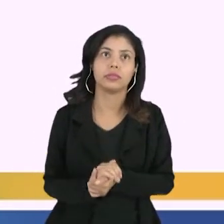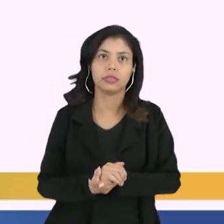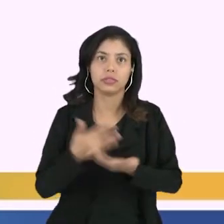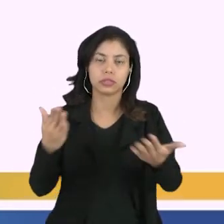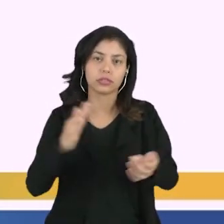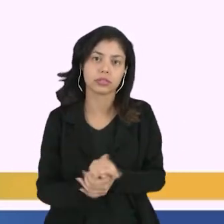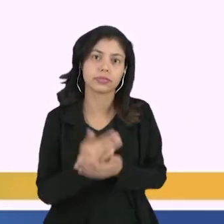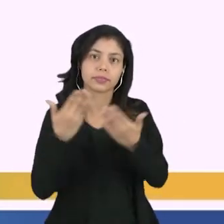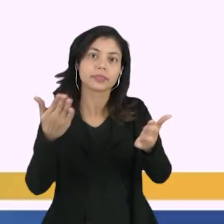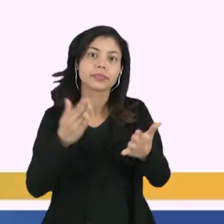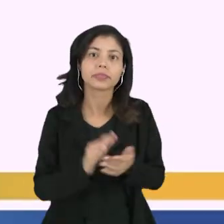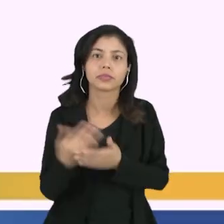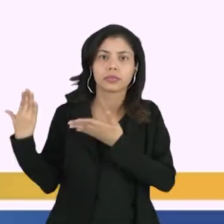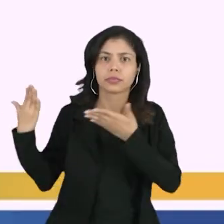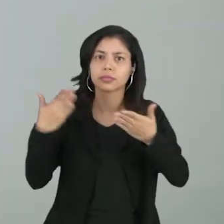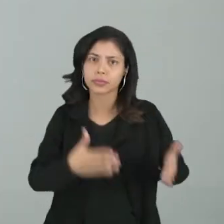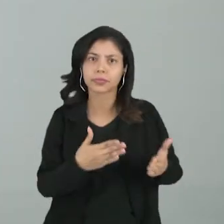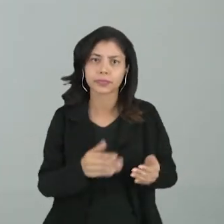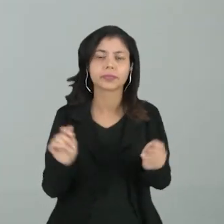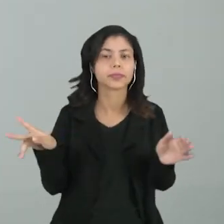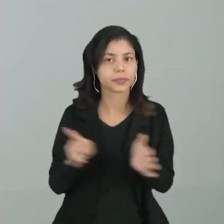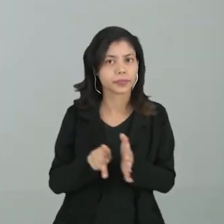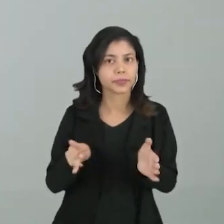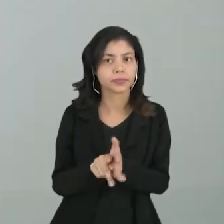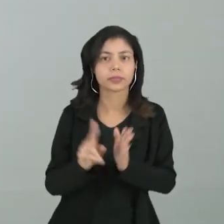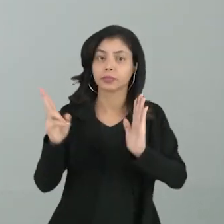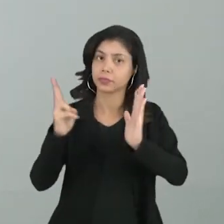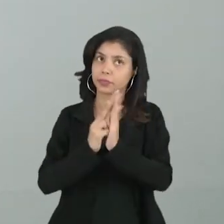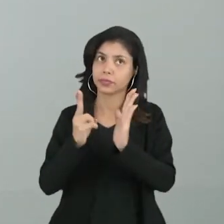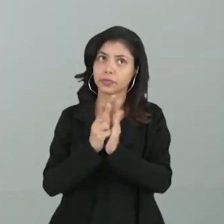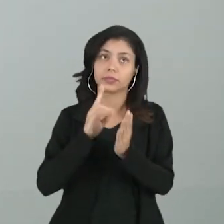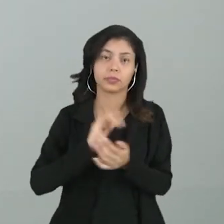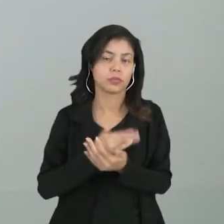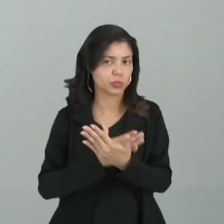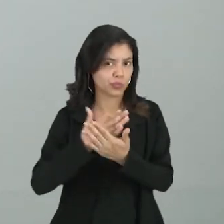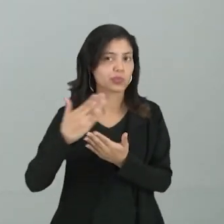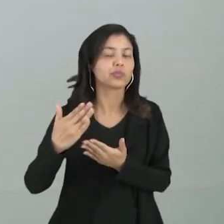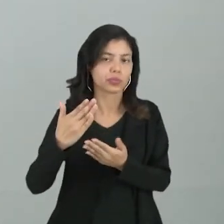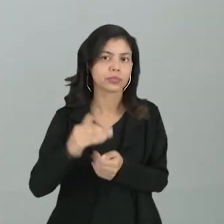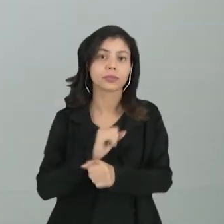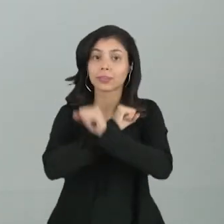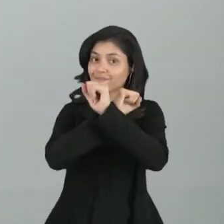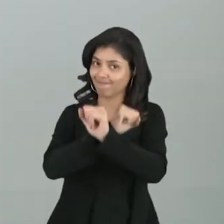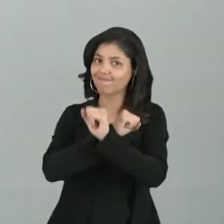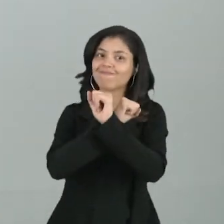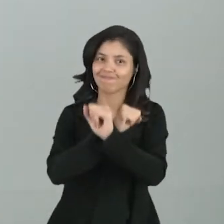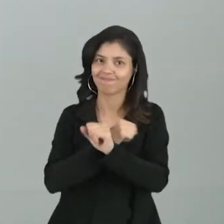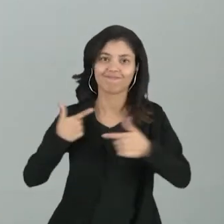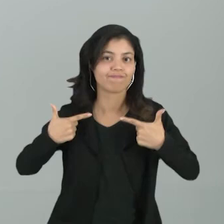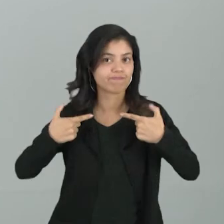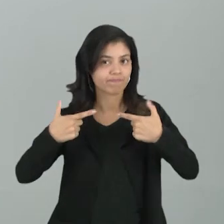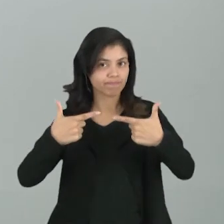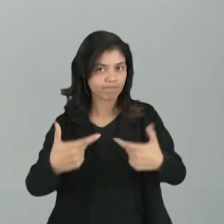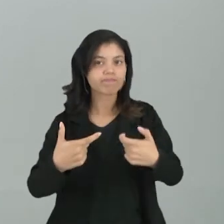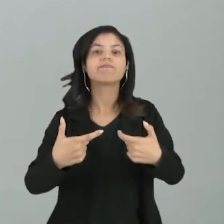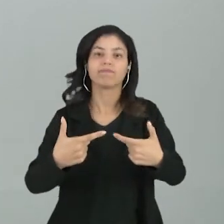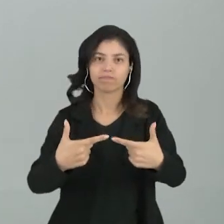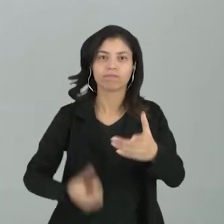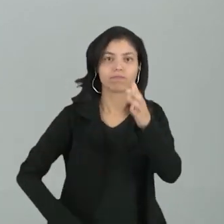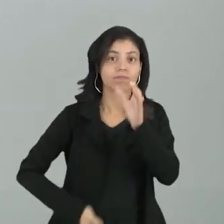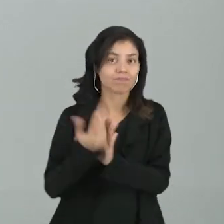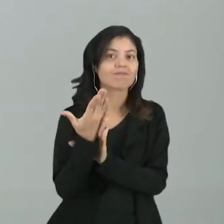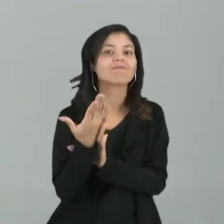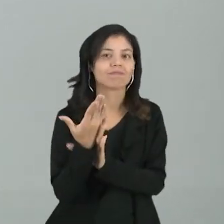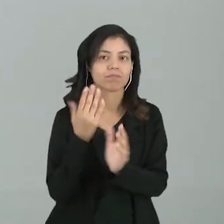da chegada dessa expedição Martim Afonso, agora os indígenas eles começam a ser escravos e essas guerras elas começam a existir aí